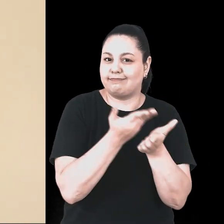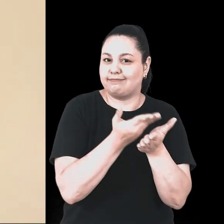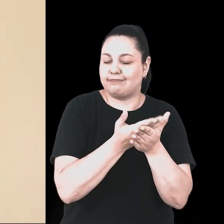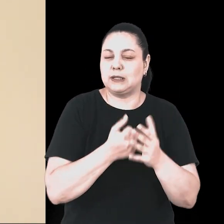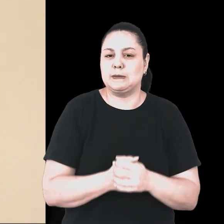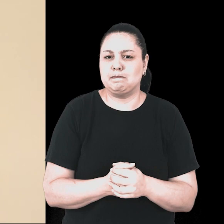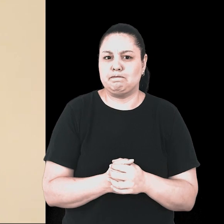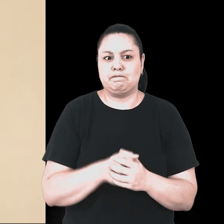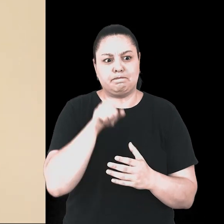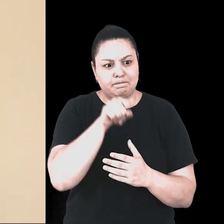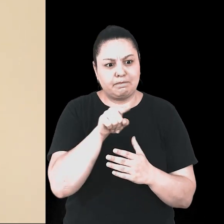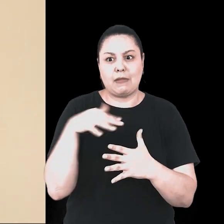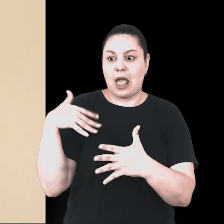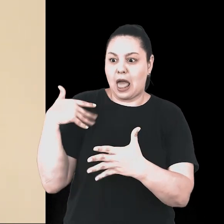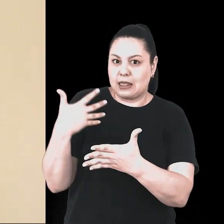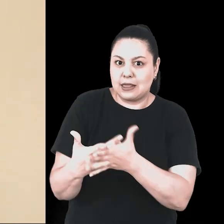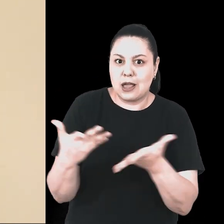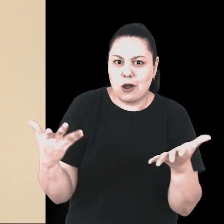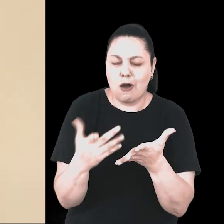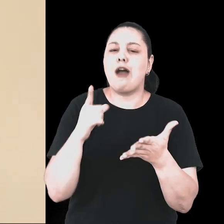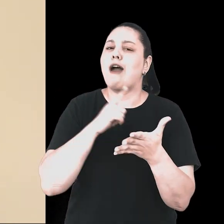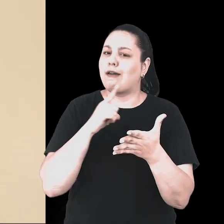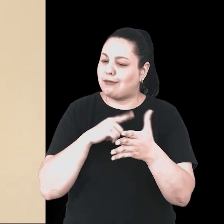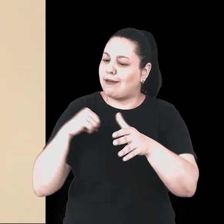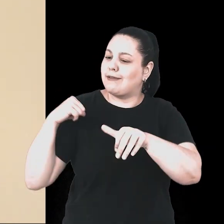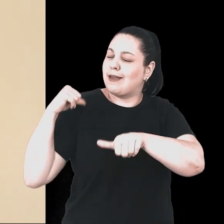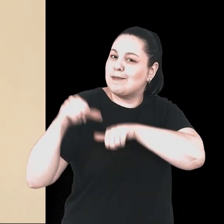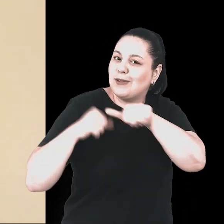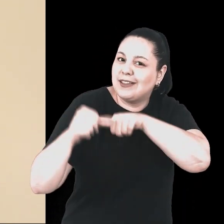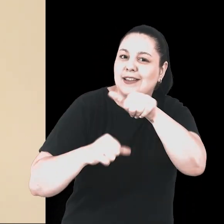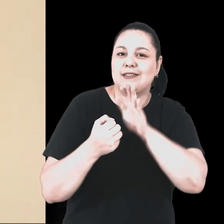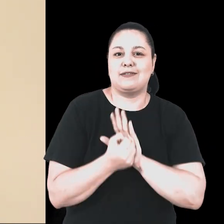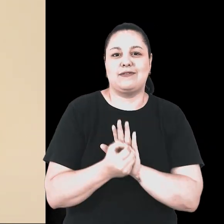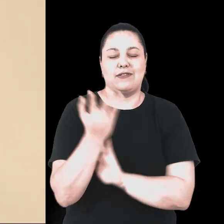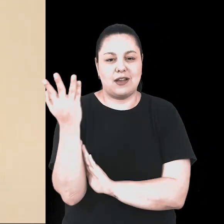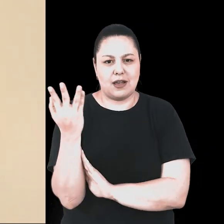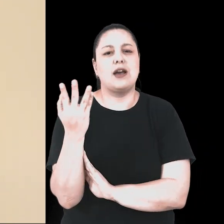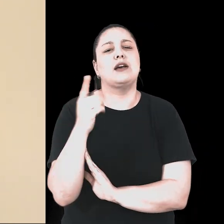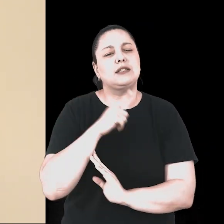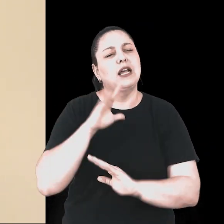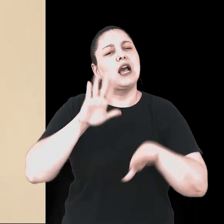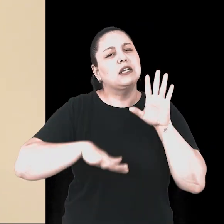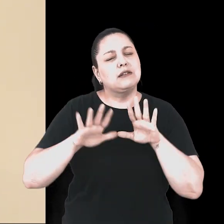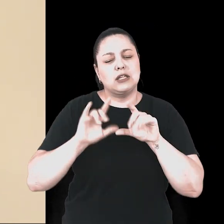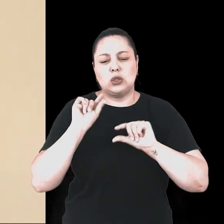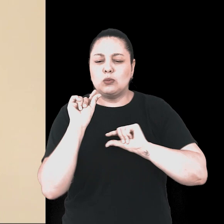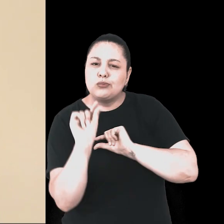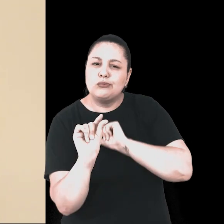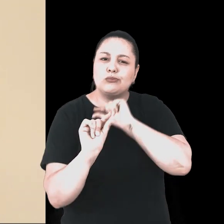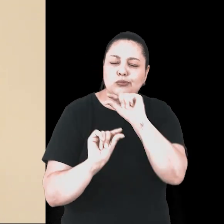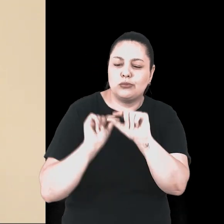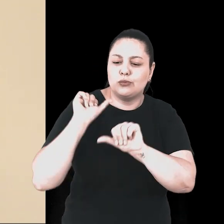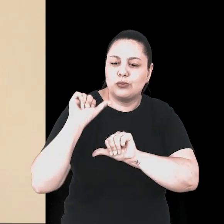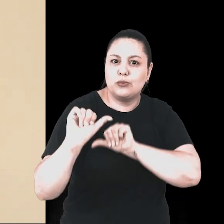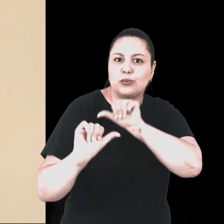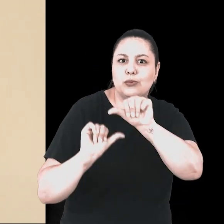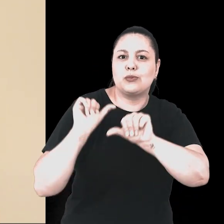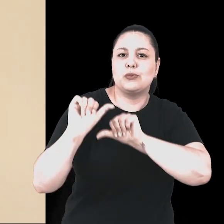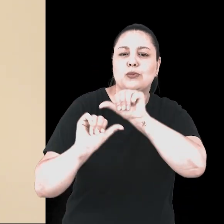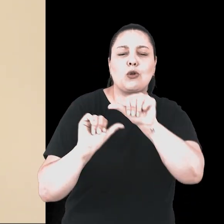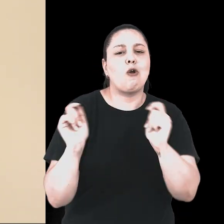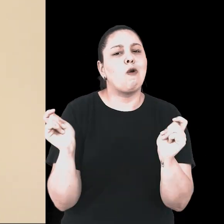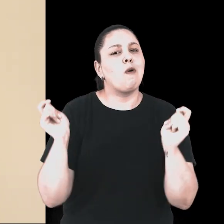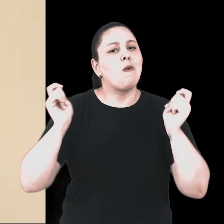finalidade. De lá para cá, houve avanços nas formulações, com modificações pequenas na composição das soluções